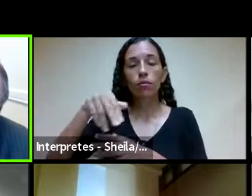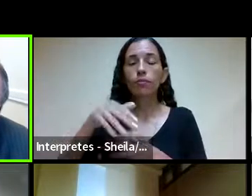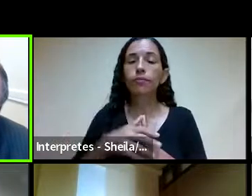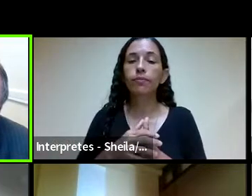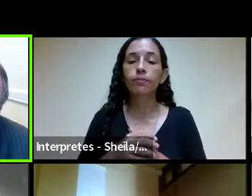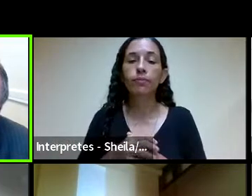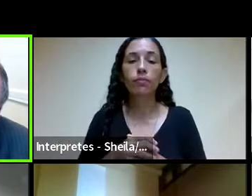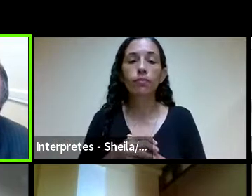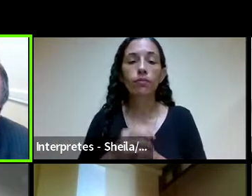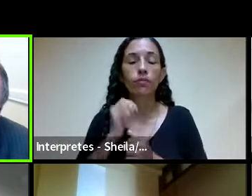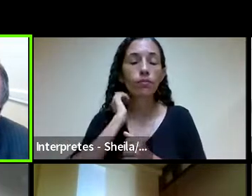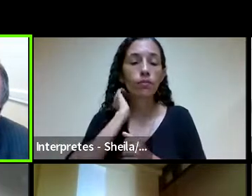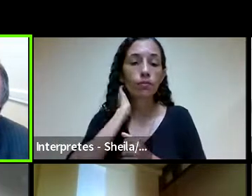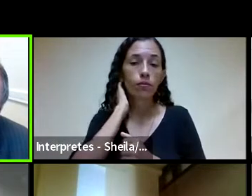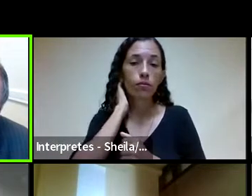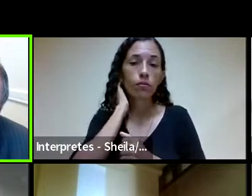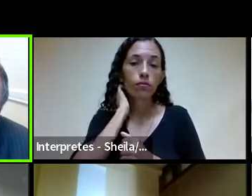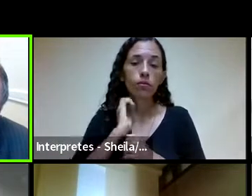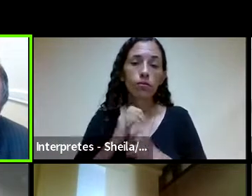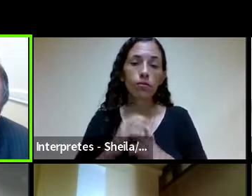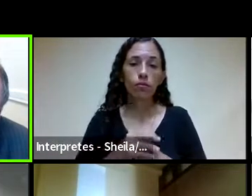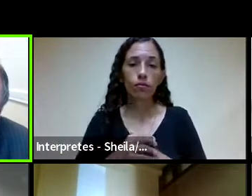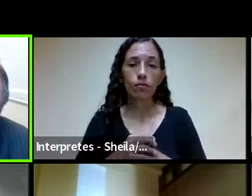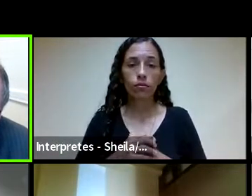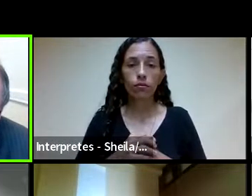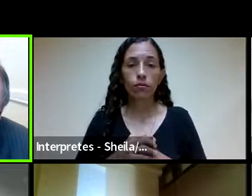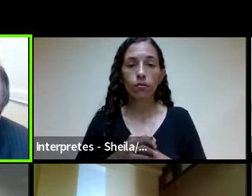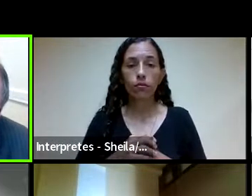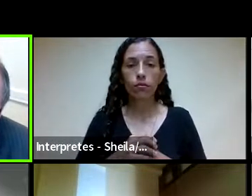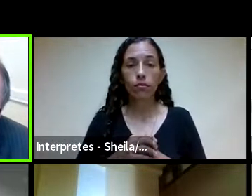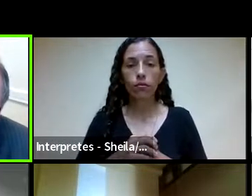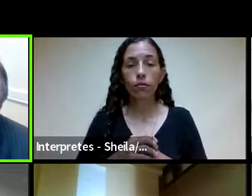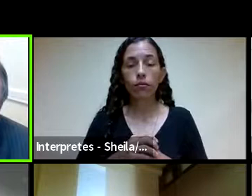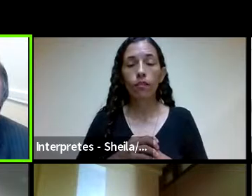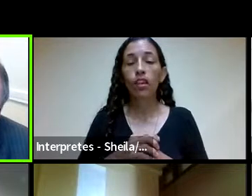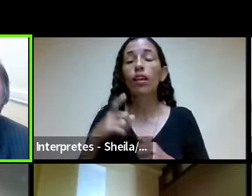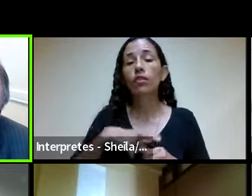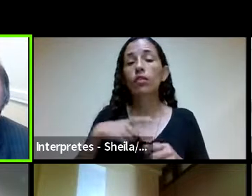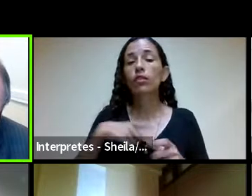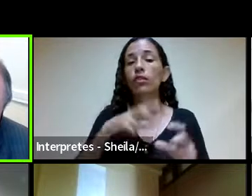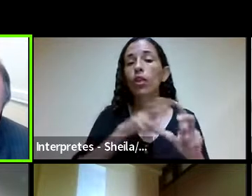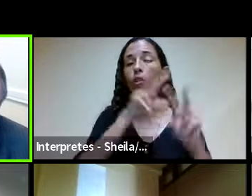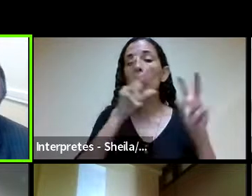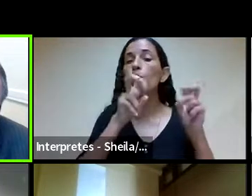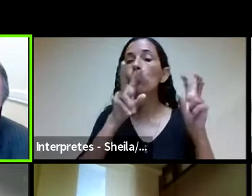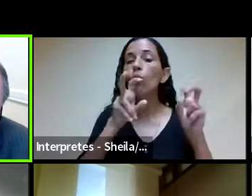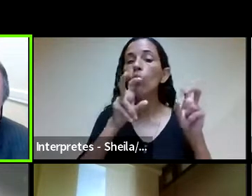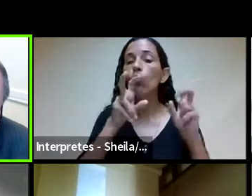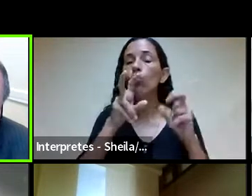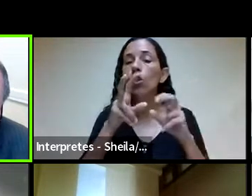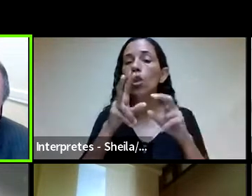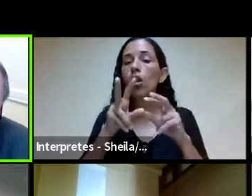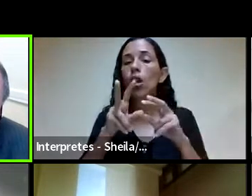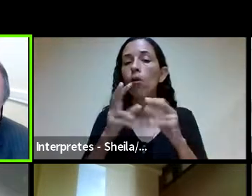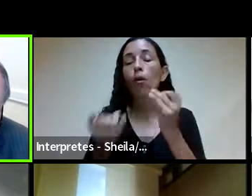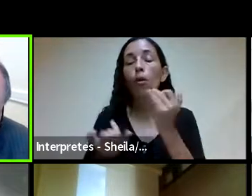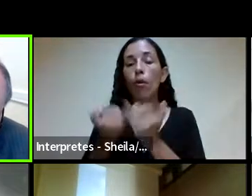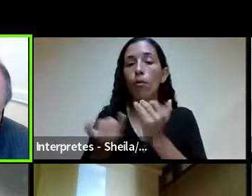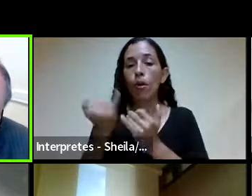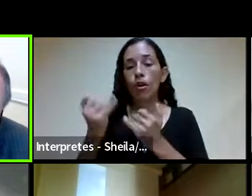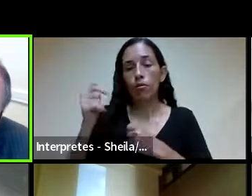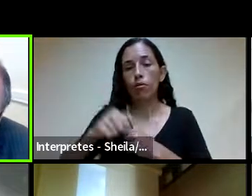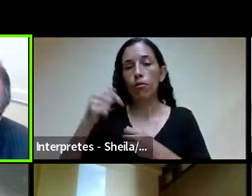que se trata, evidentemente, de abuso de poder político e econômico, o se ressalta no